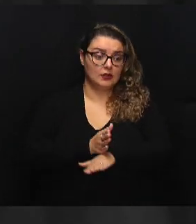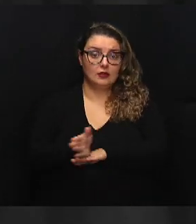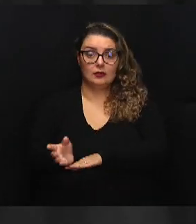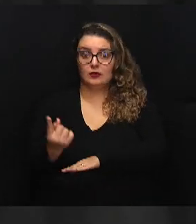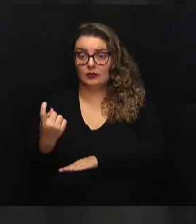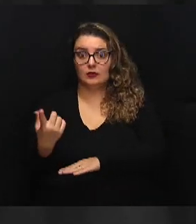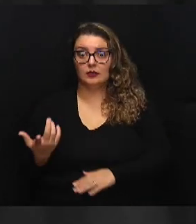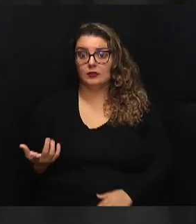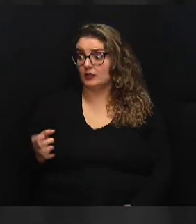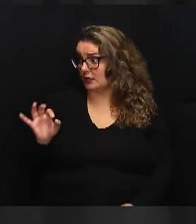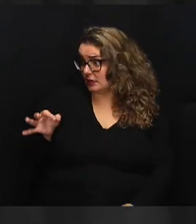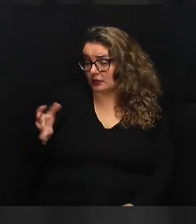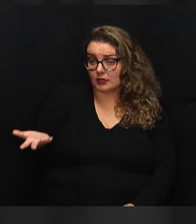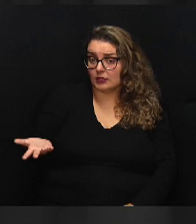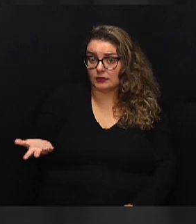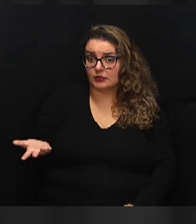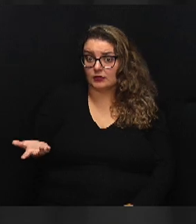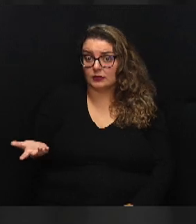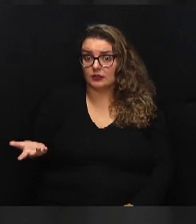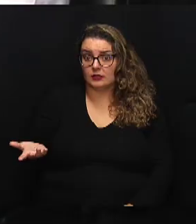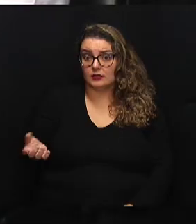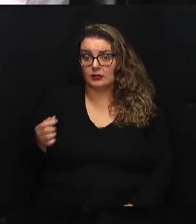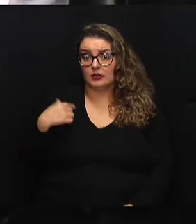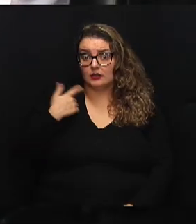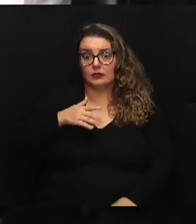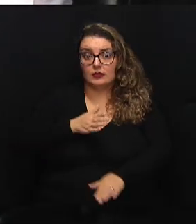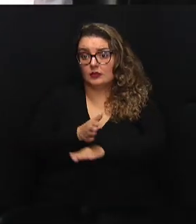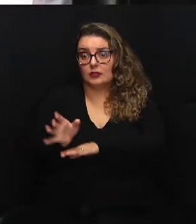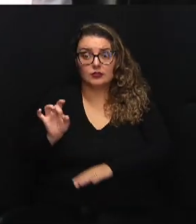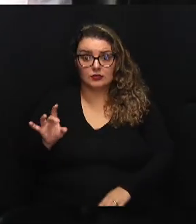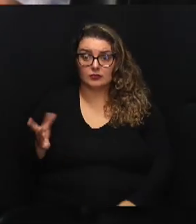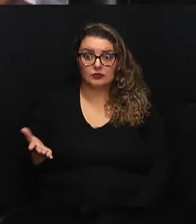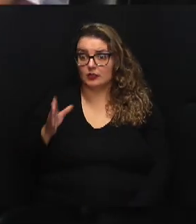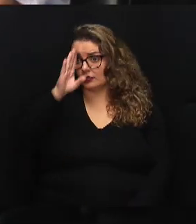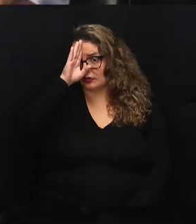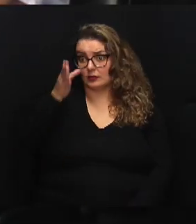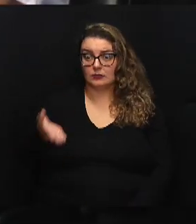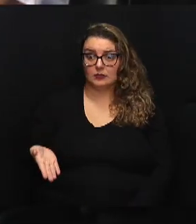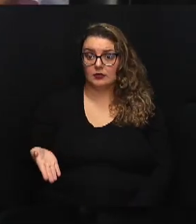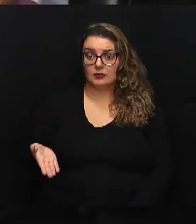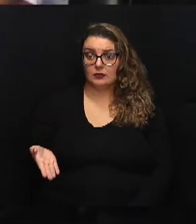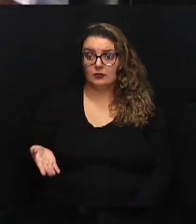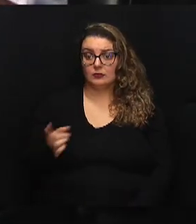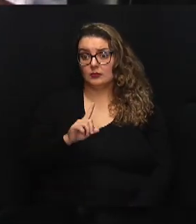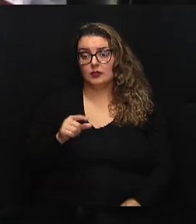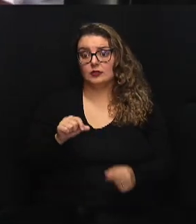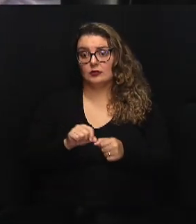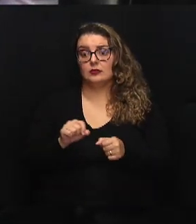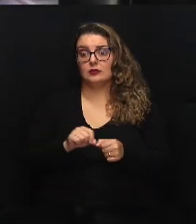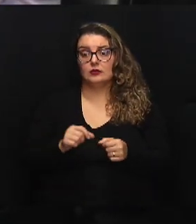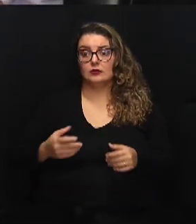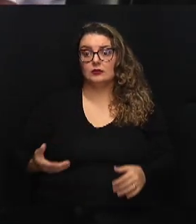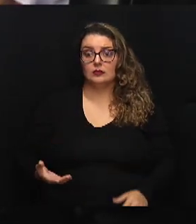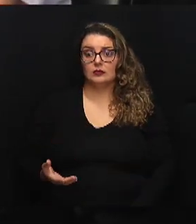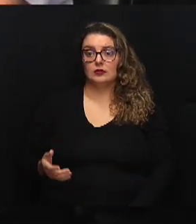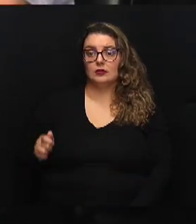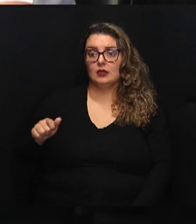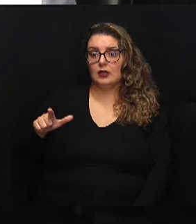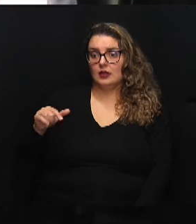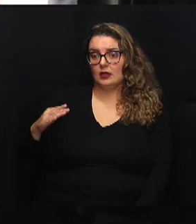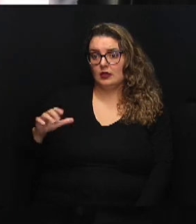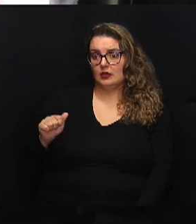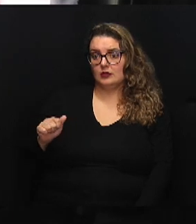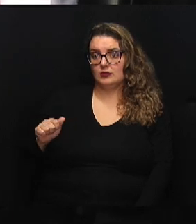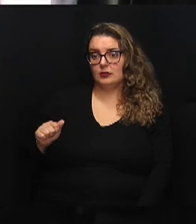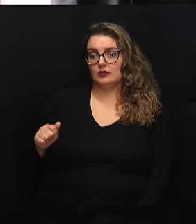entrada, exatamente, mas a nossa entrada seria lá. Sim. A entrada principal lá, porque eles não iam fazer a alça de entrada ali